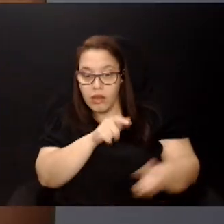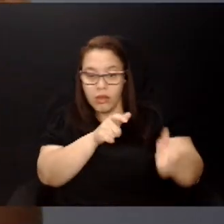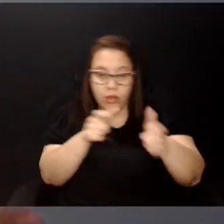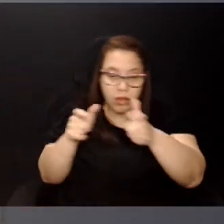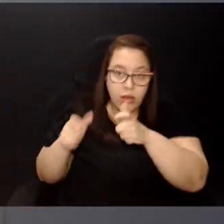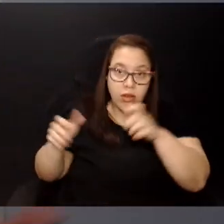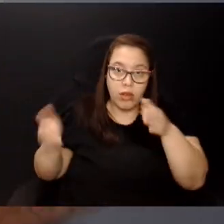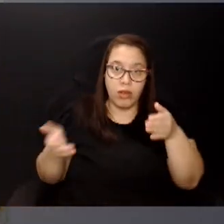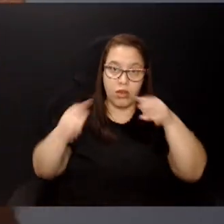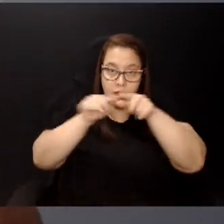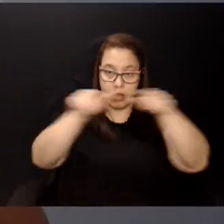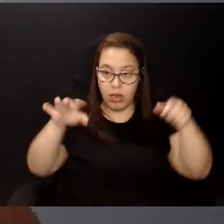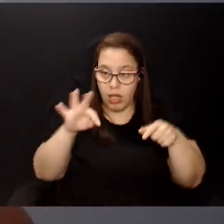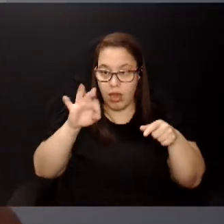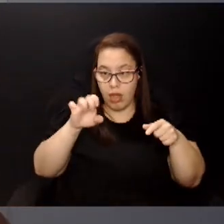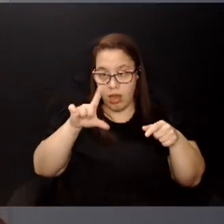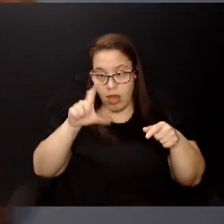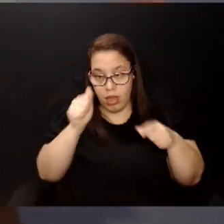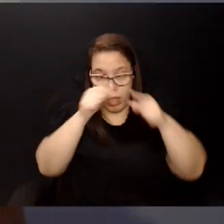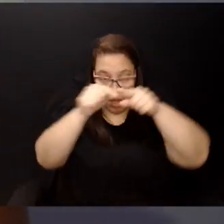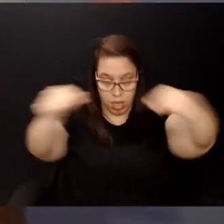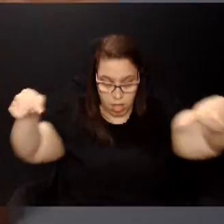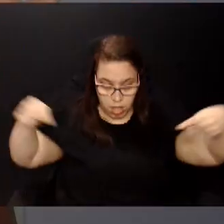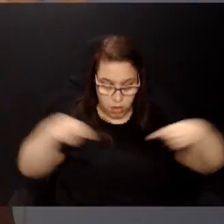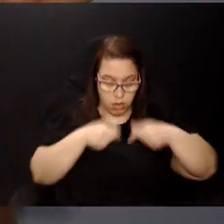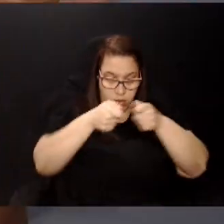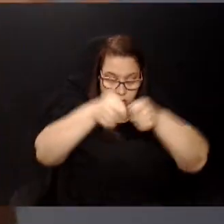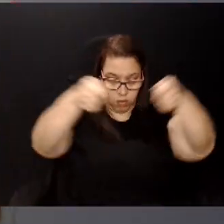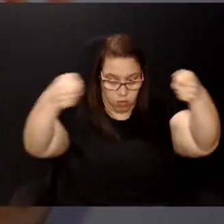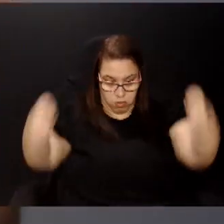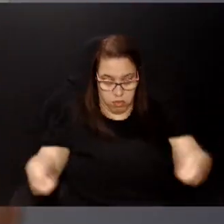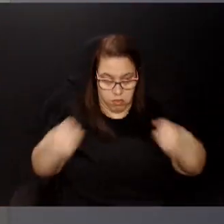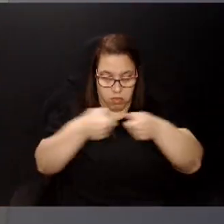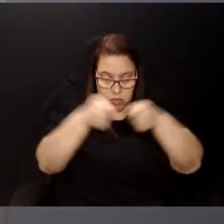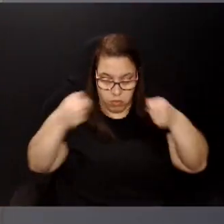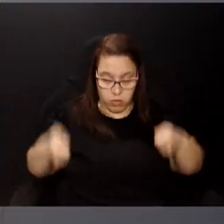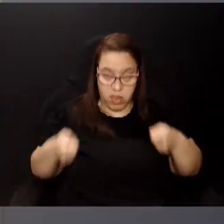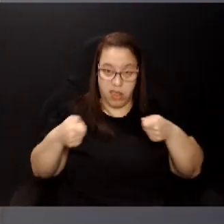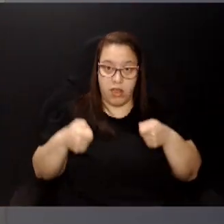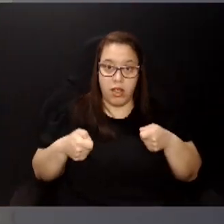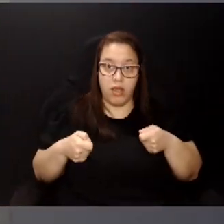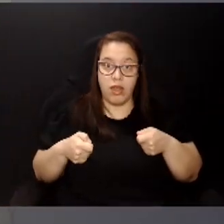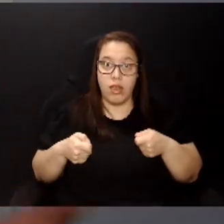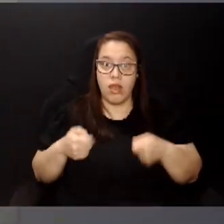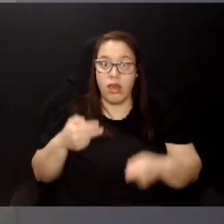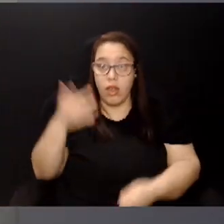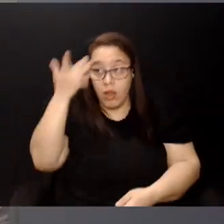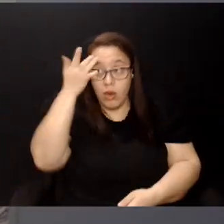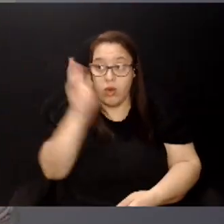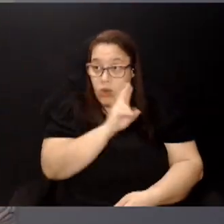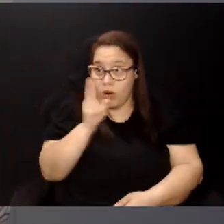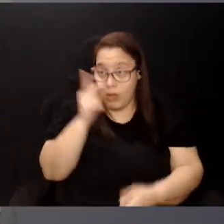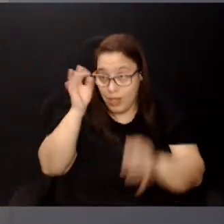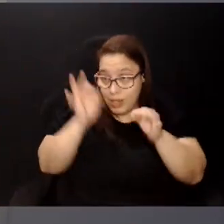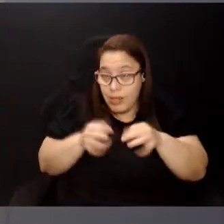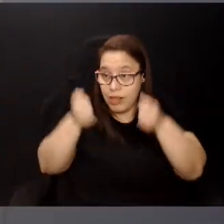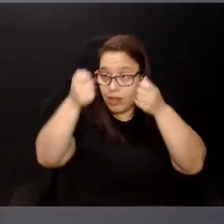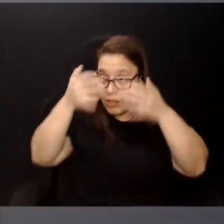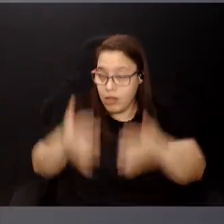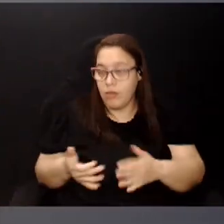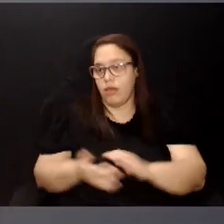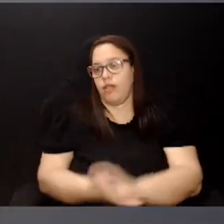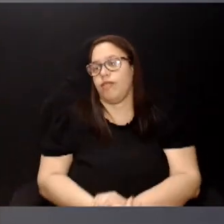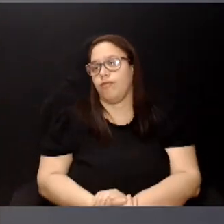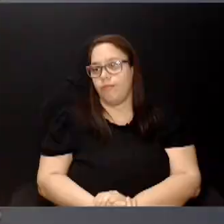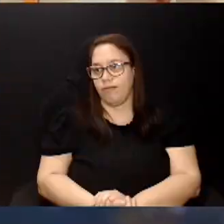colocar a tela, né? E a tela não é, acho que é suspiro, respiro, não sei como é que chama, colocar e explicar tudo certinho.